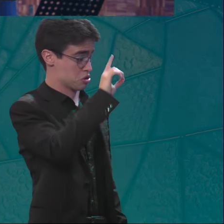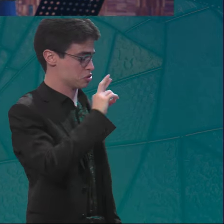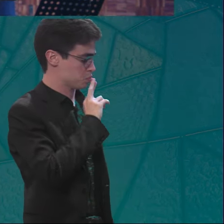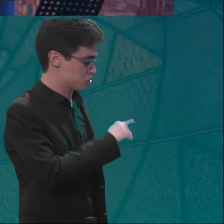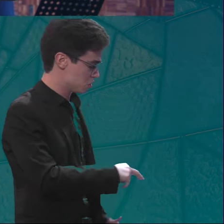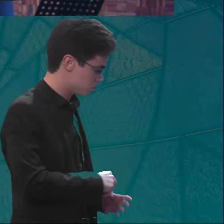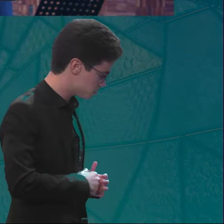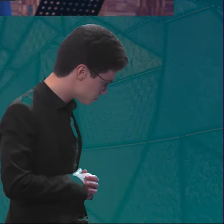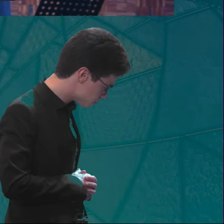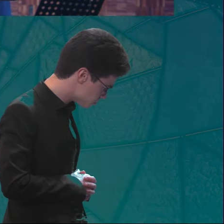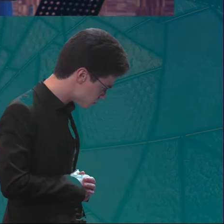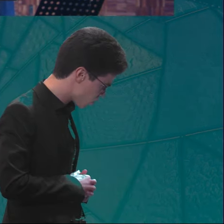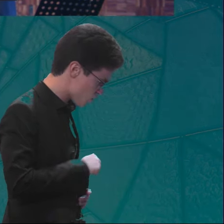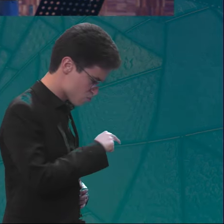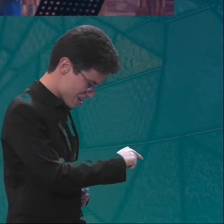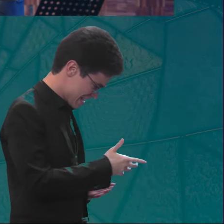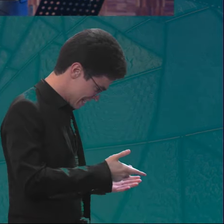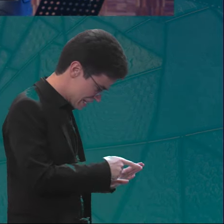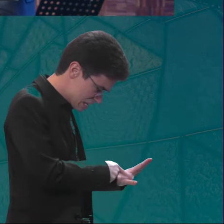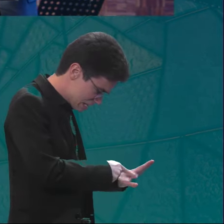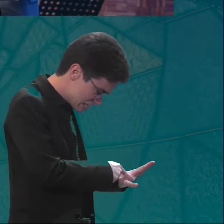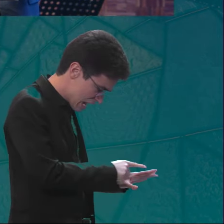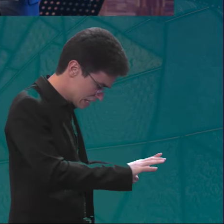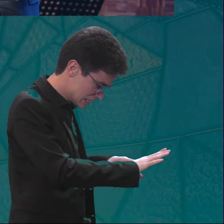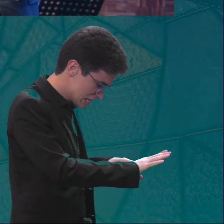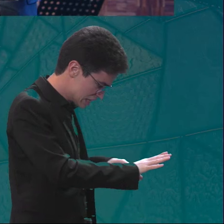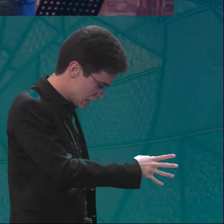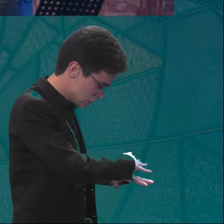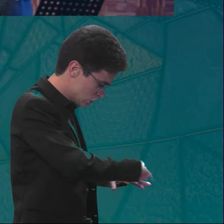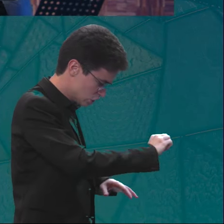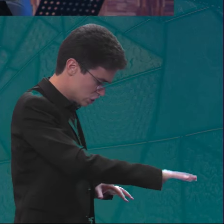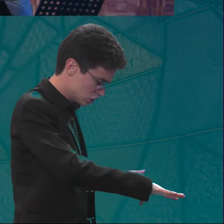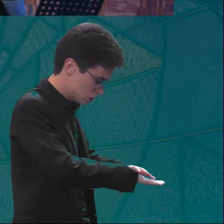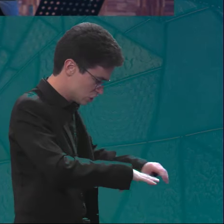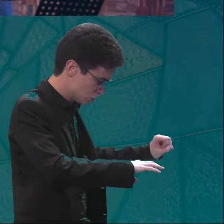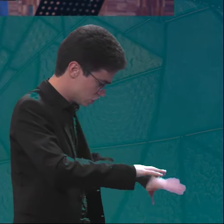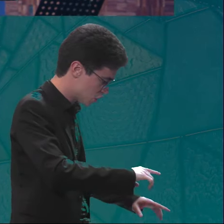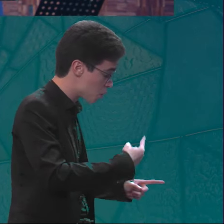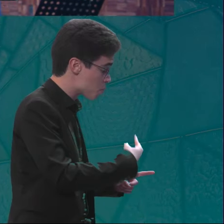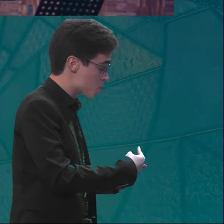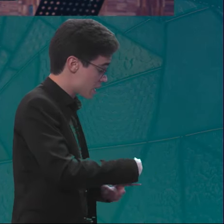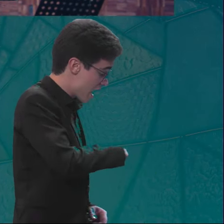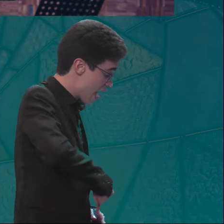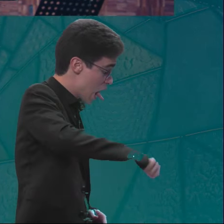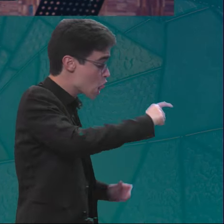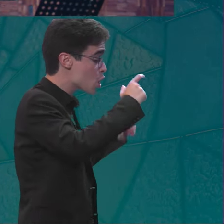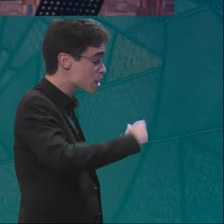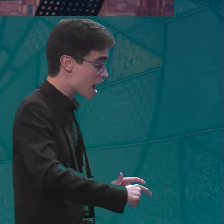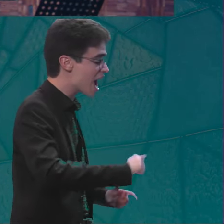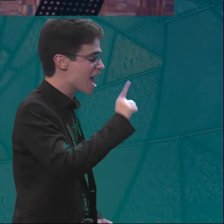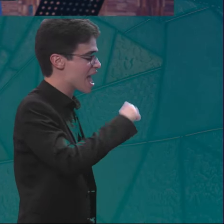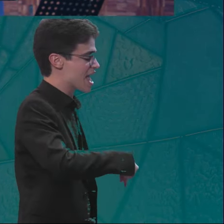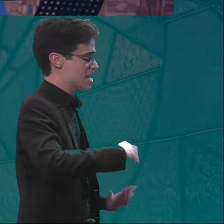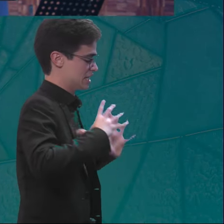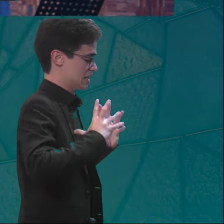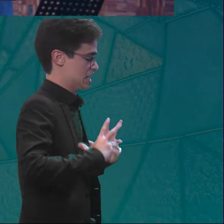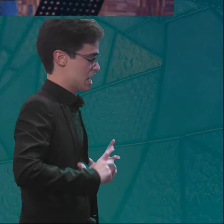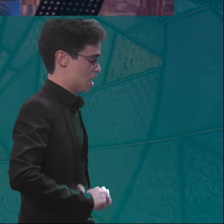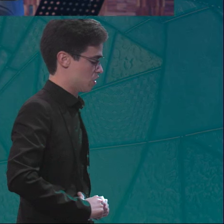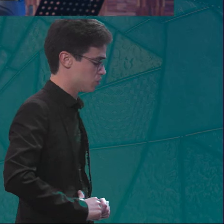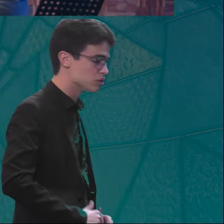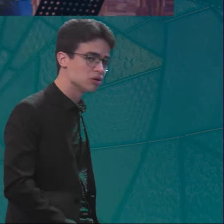descalça as sandálias dos pés, porque o lugar em que estás é santo. E fez